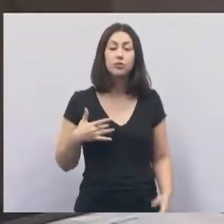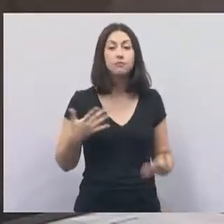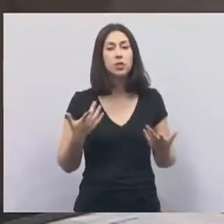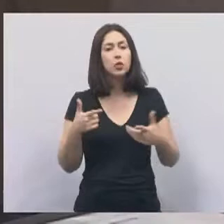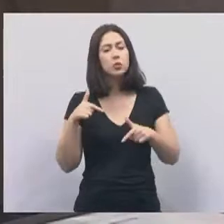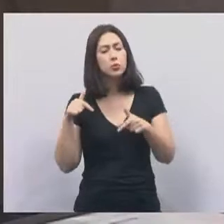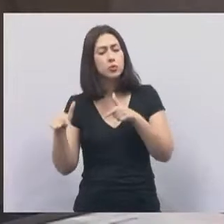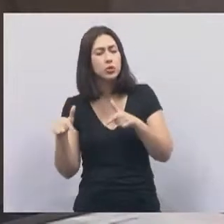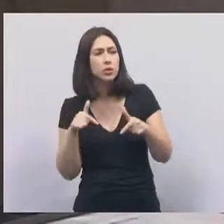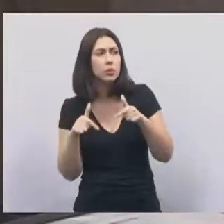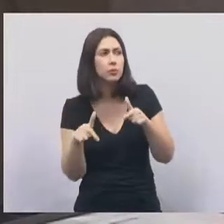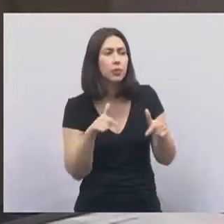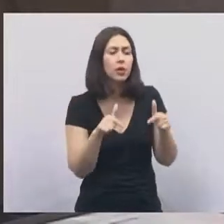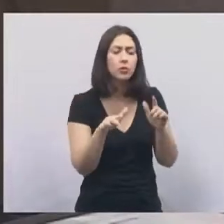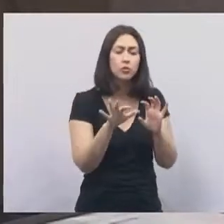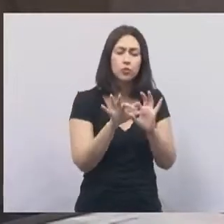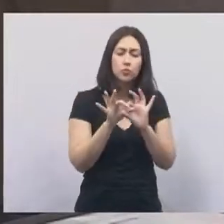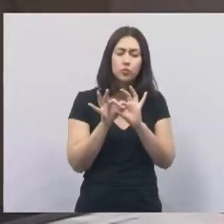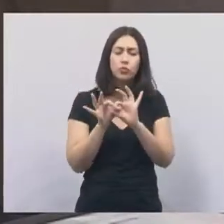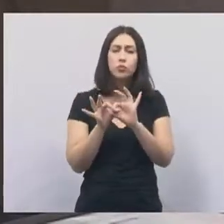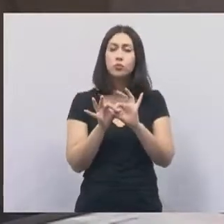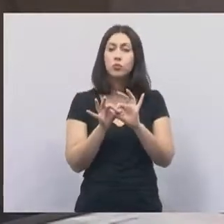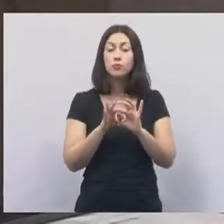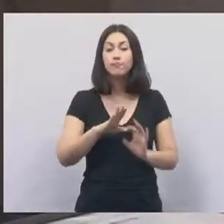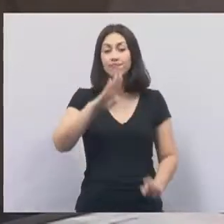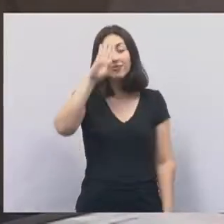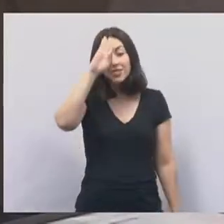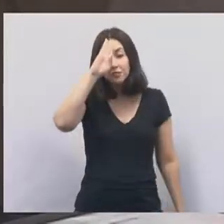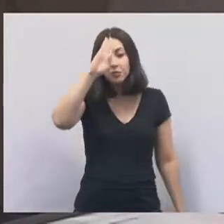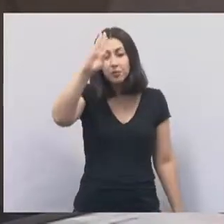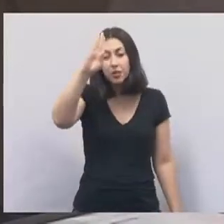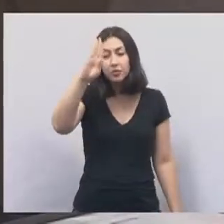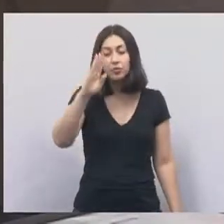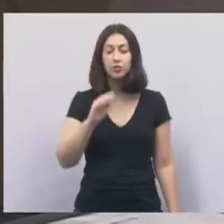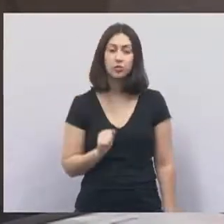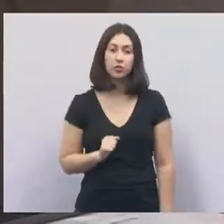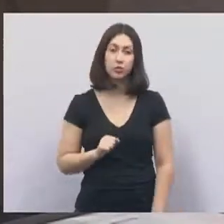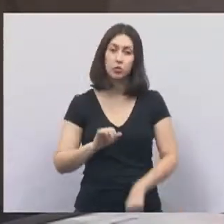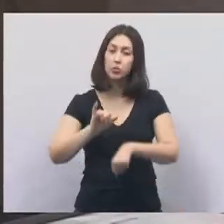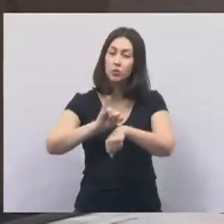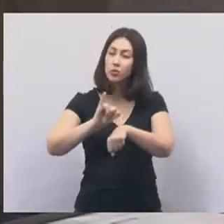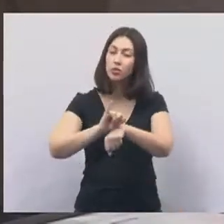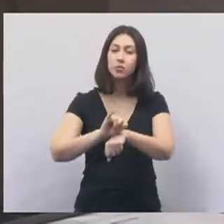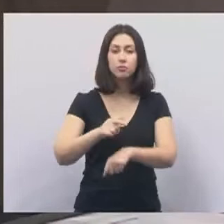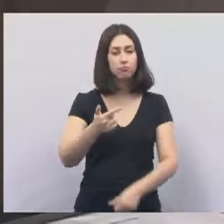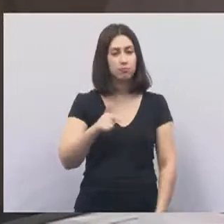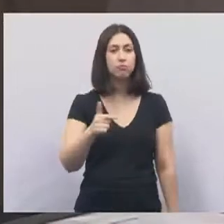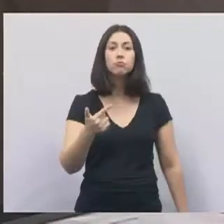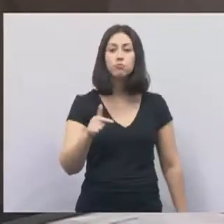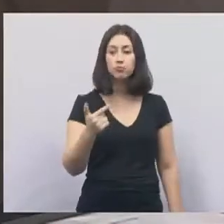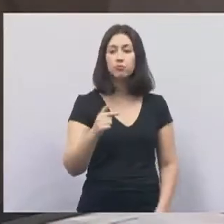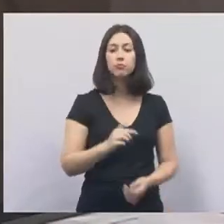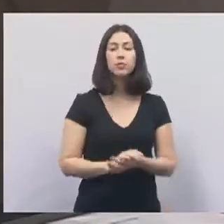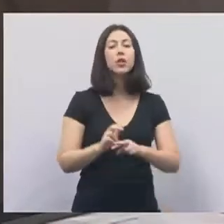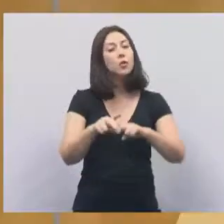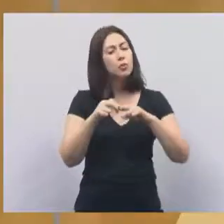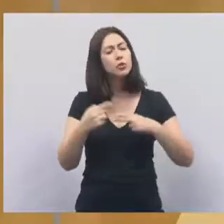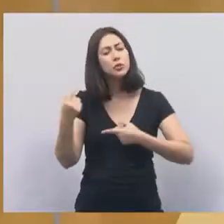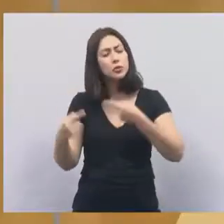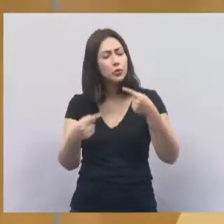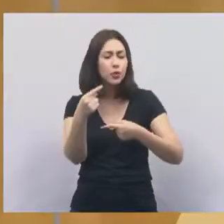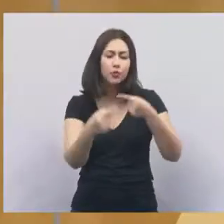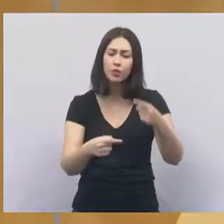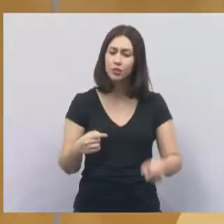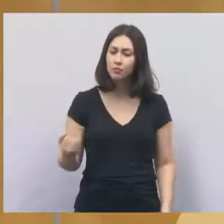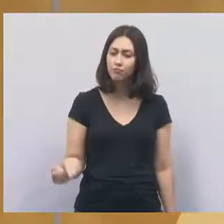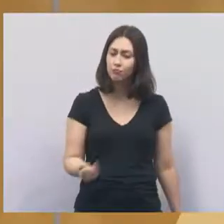um conjunto realmente para que principalmente na área urbana isso não aconteça por isso que o debate é sempre importante